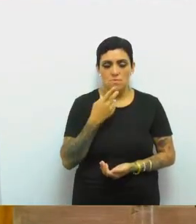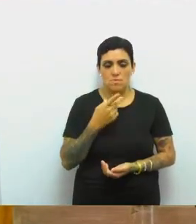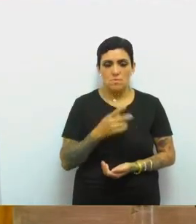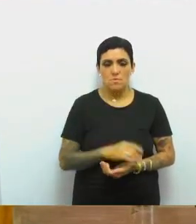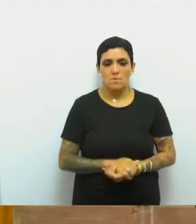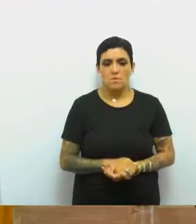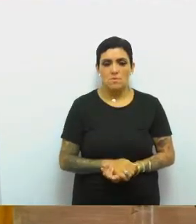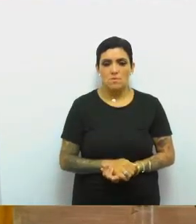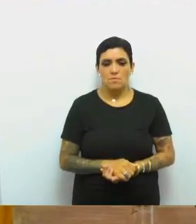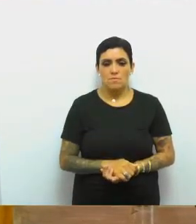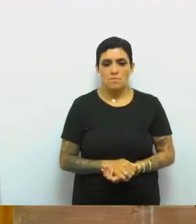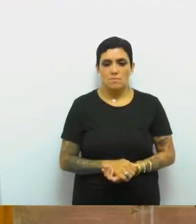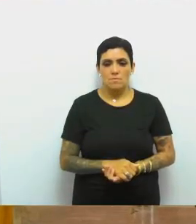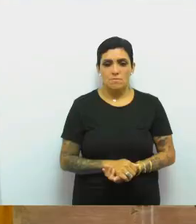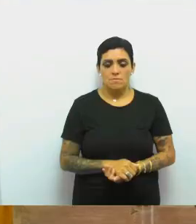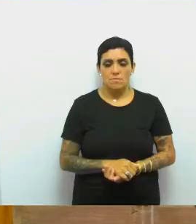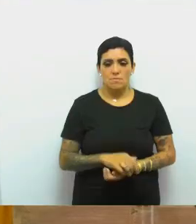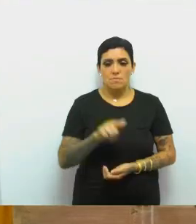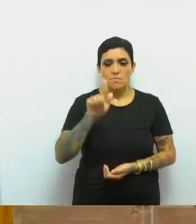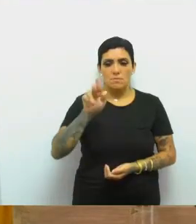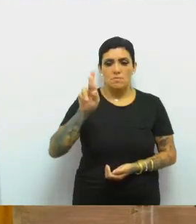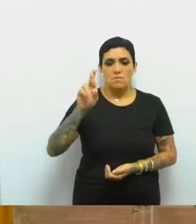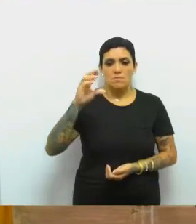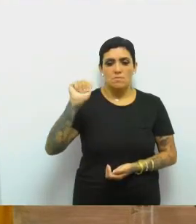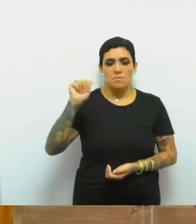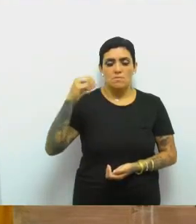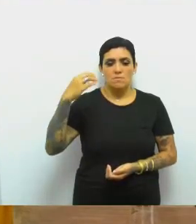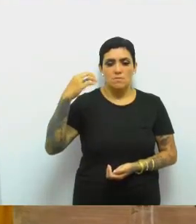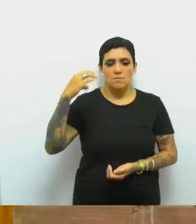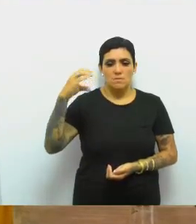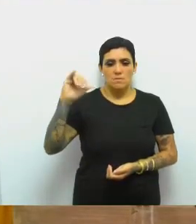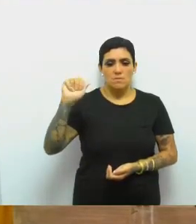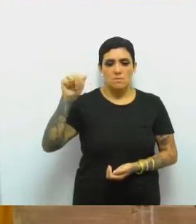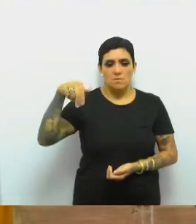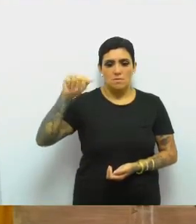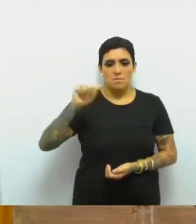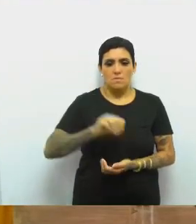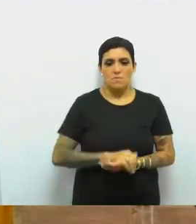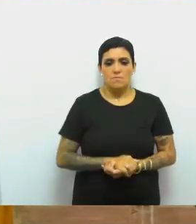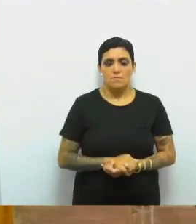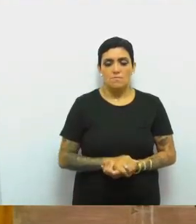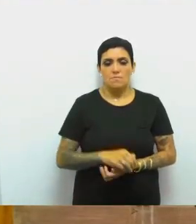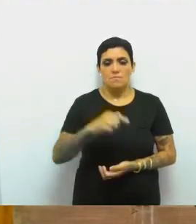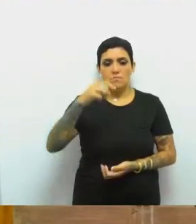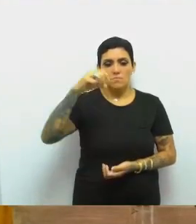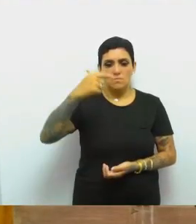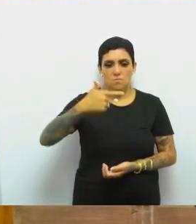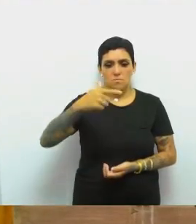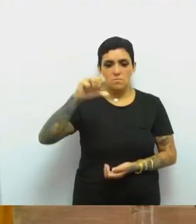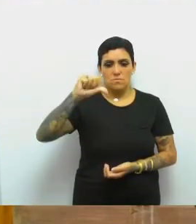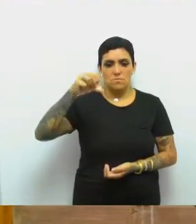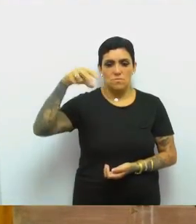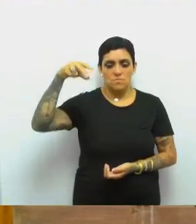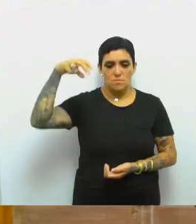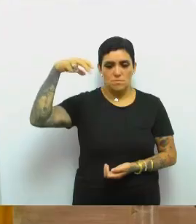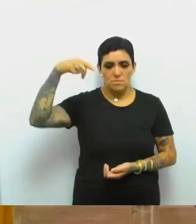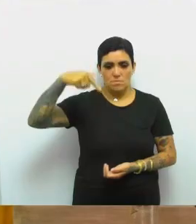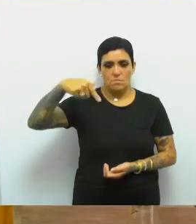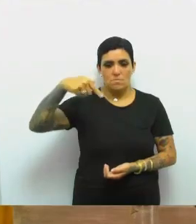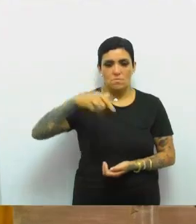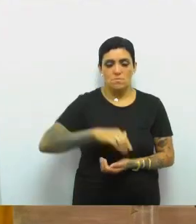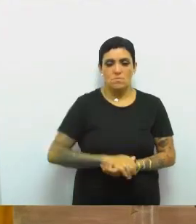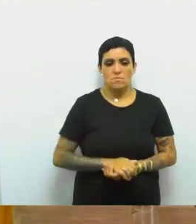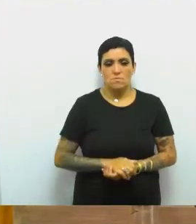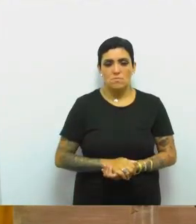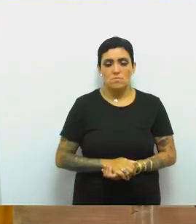medalha do mérito Brasil dos Reis da senhora Graciana Karina Pacheco Antunes. Parecer 297 da Comissão de Justiça, opinando